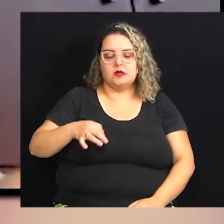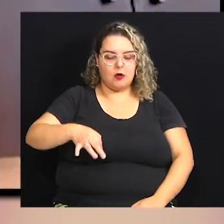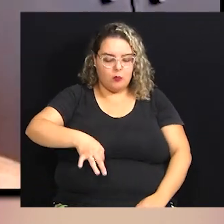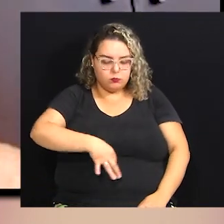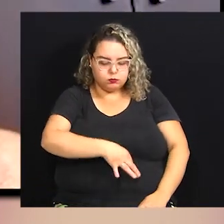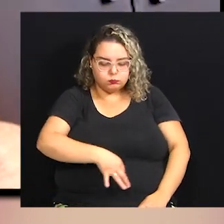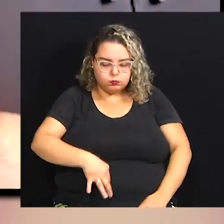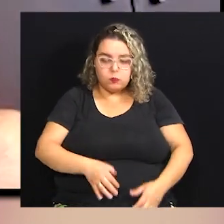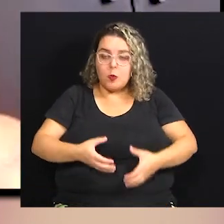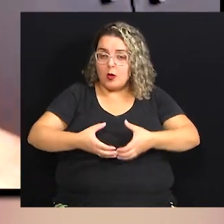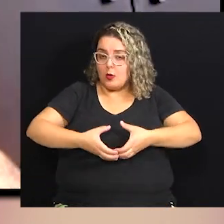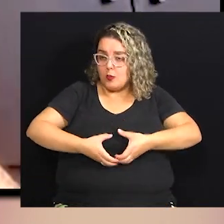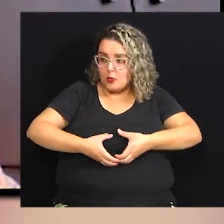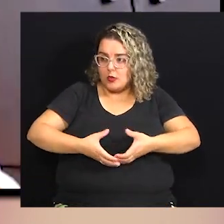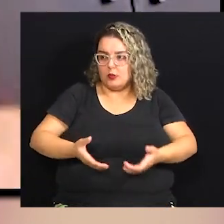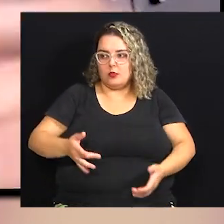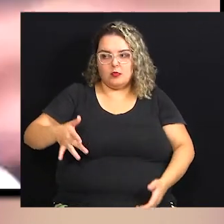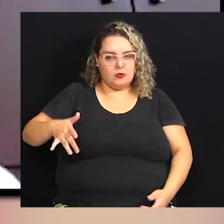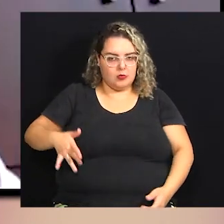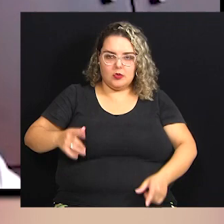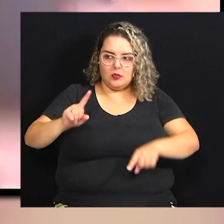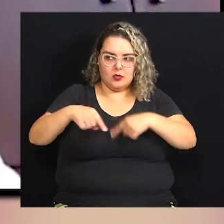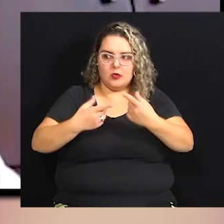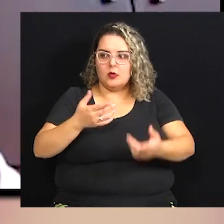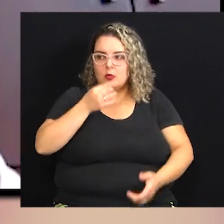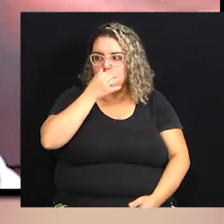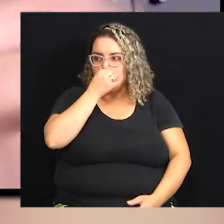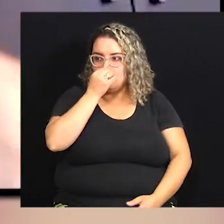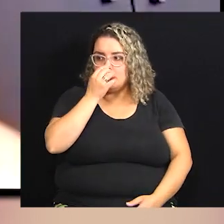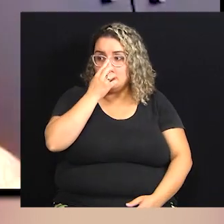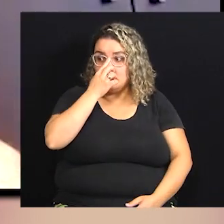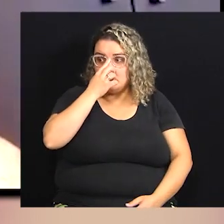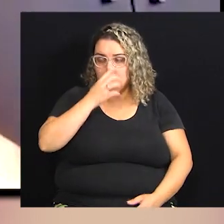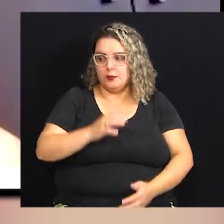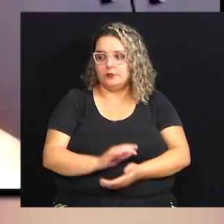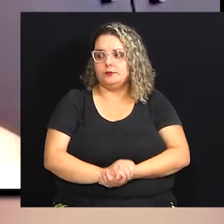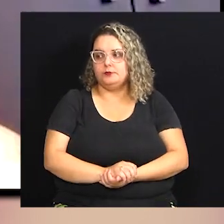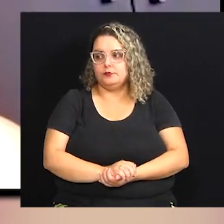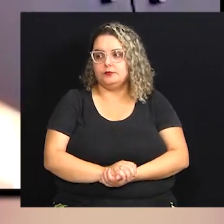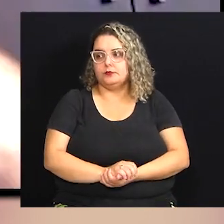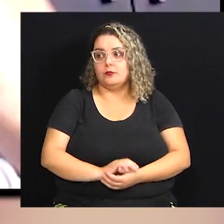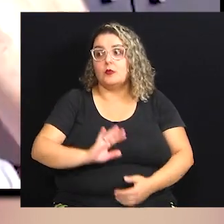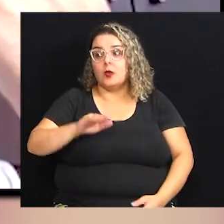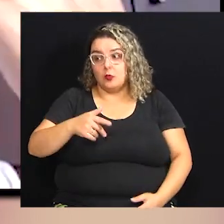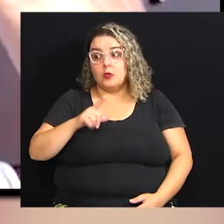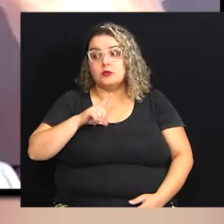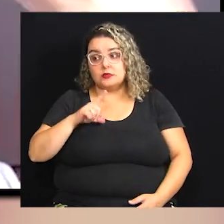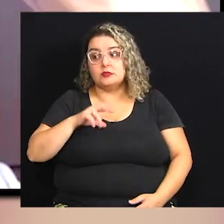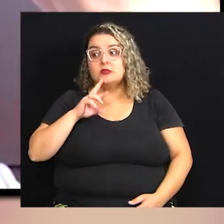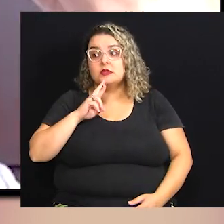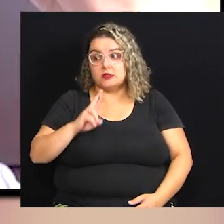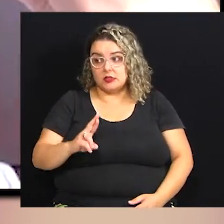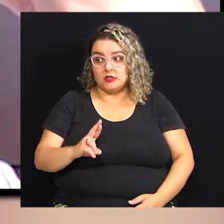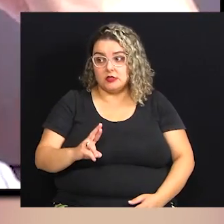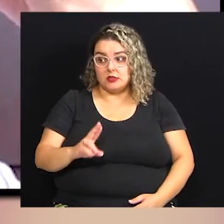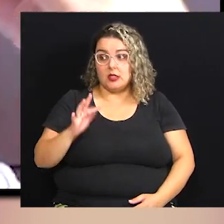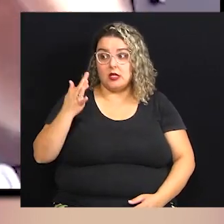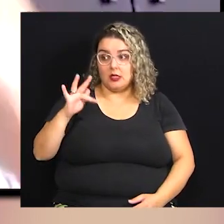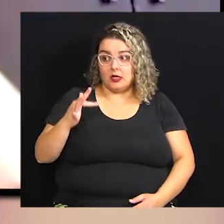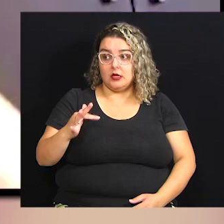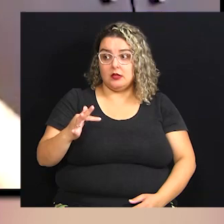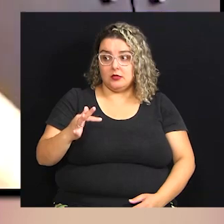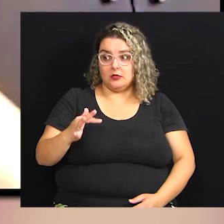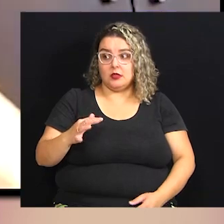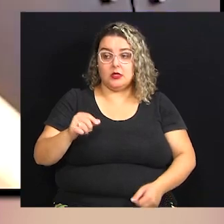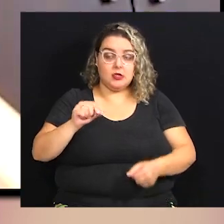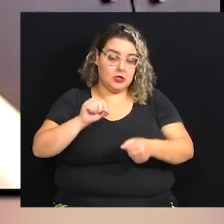estômago, intestino, é, fígado e por aí vai. Então, quando existe essa resposta à dor e eu